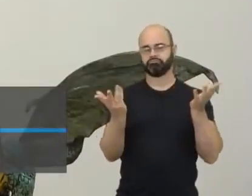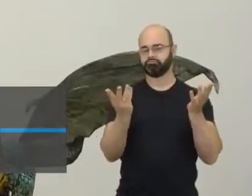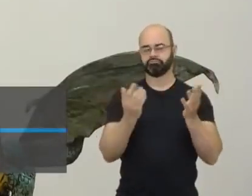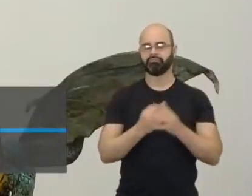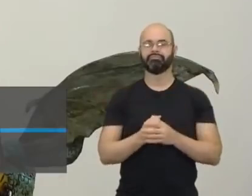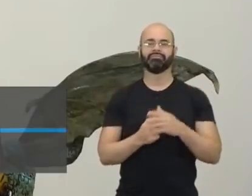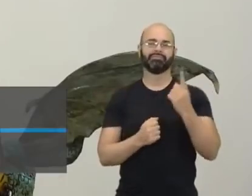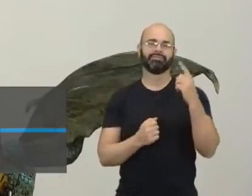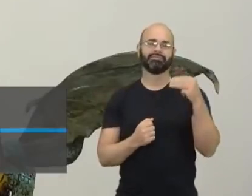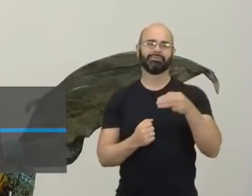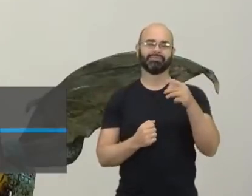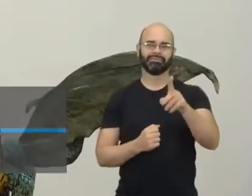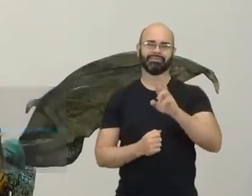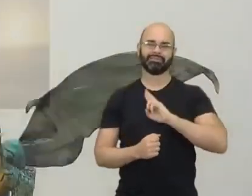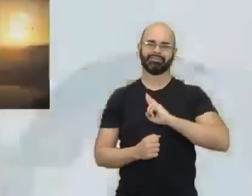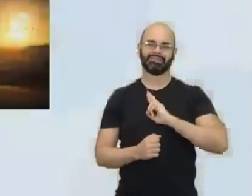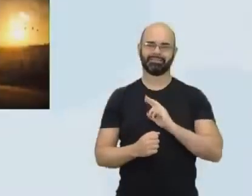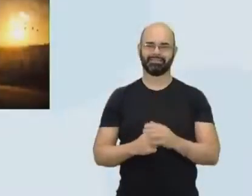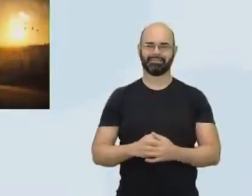Um minutinho aí para vocês.